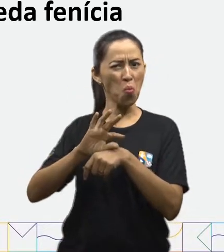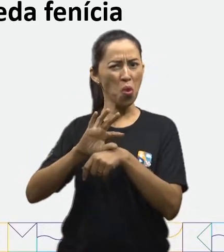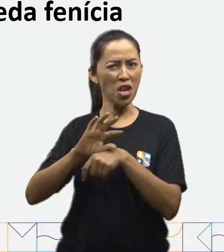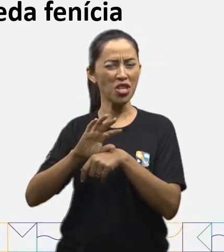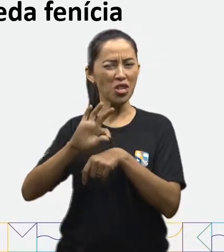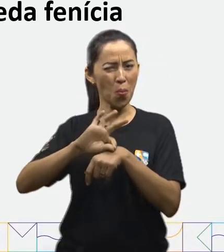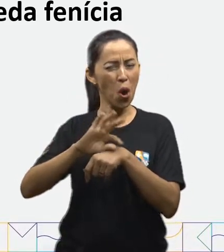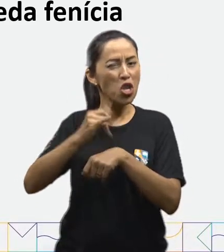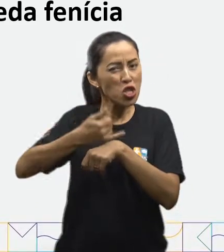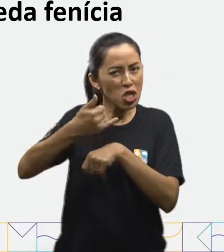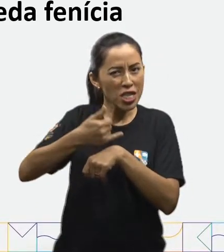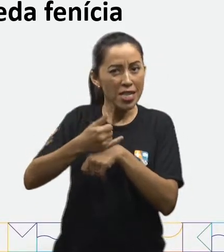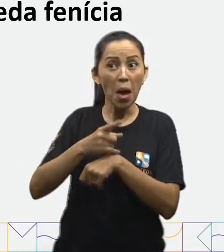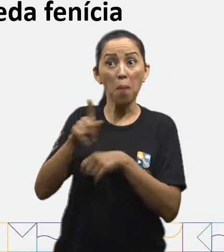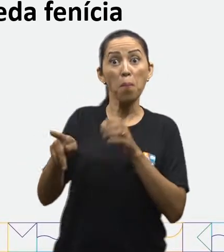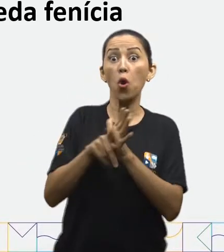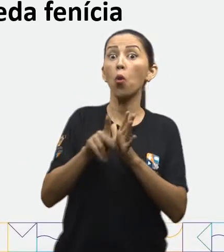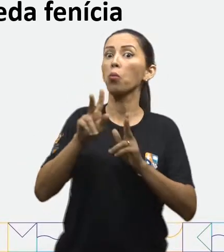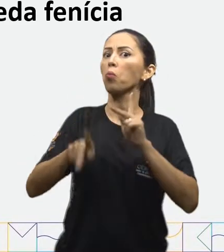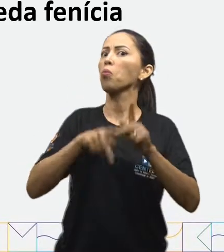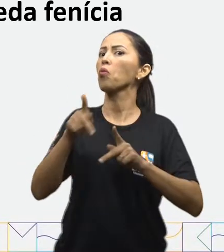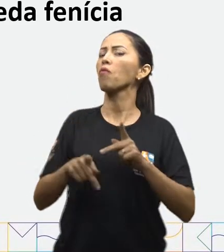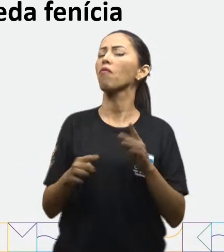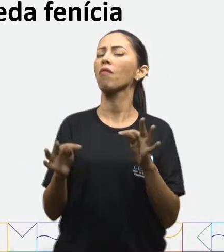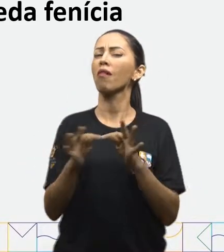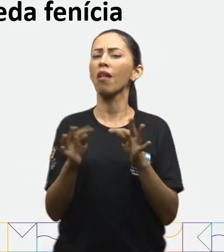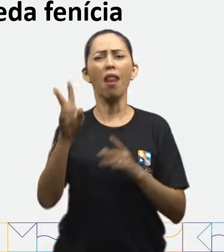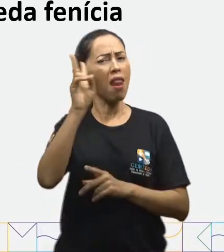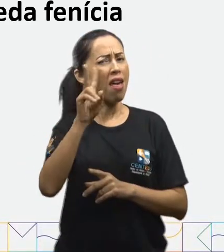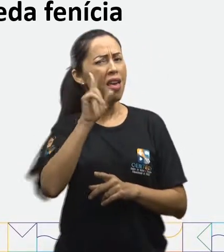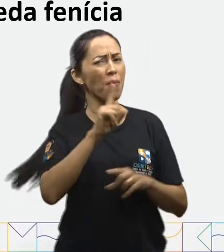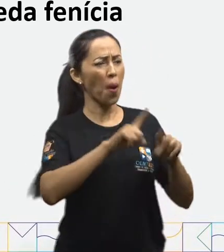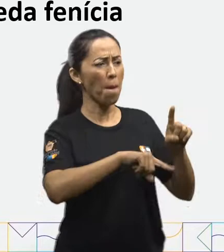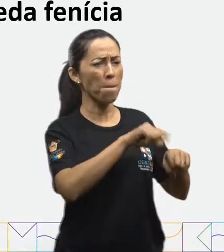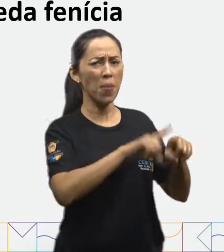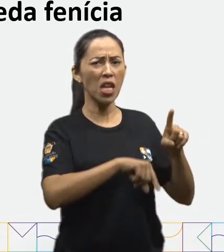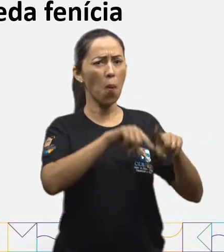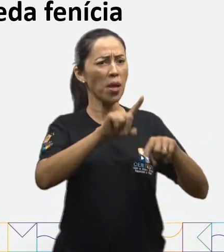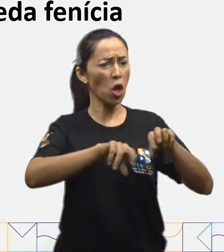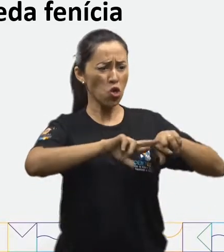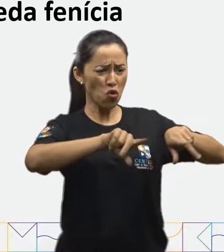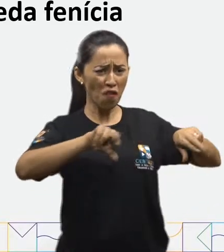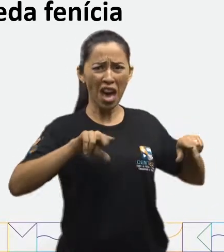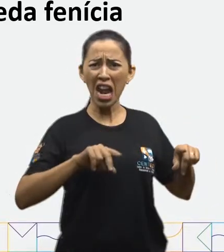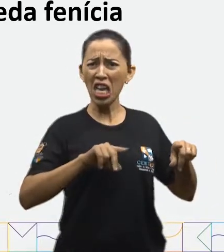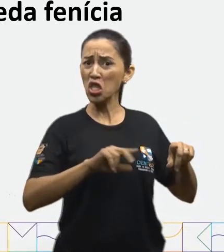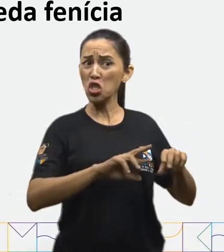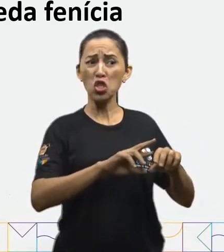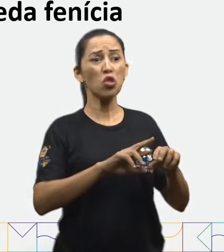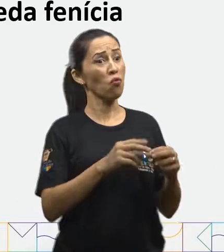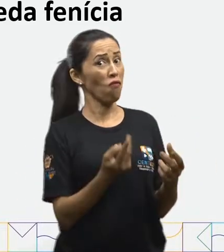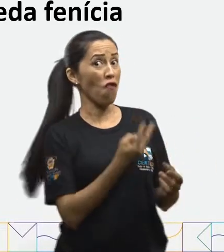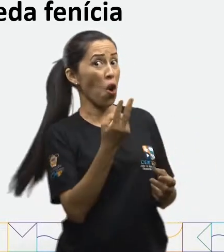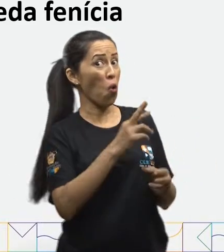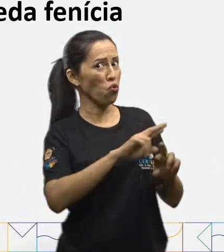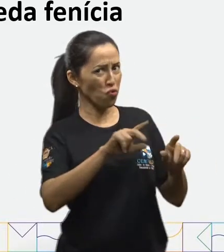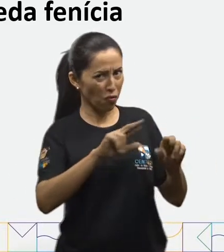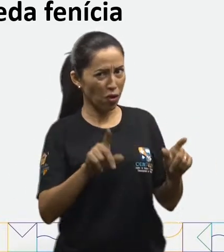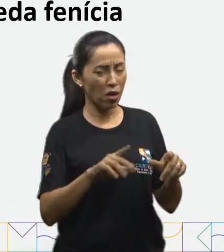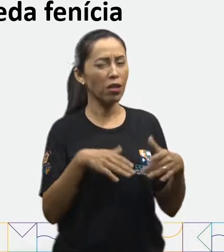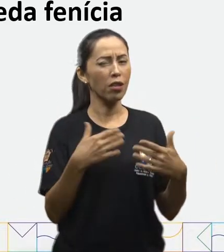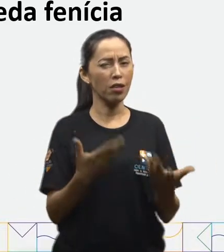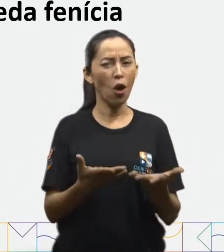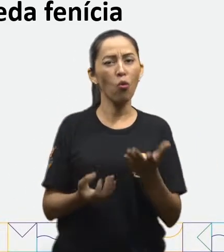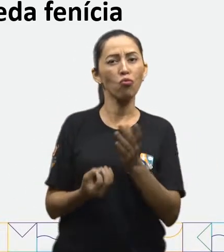moedas fenícias. Você lembra que a equivalência de valor de produtos acabou dando origem às moedas? Pois bem,